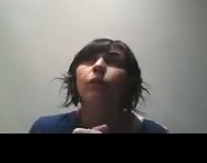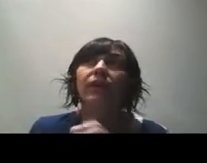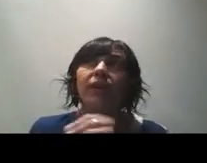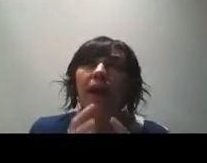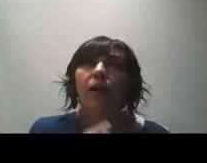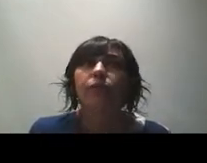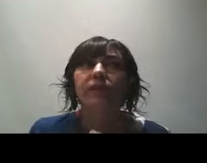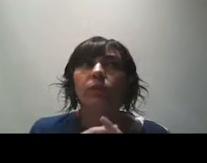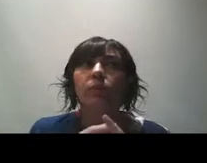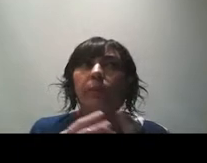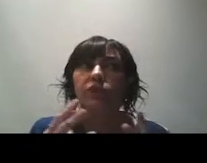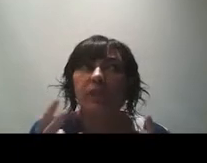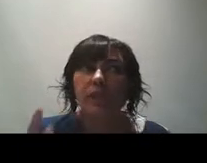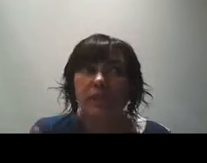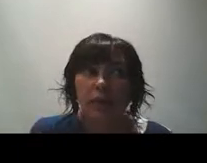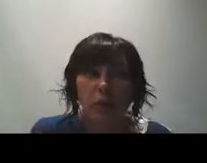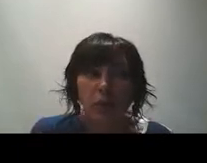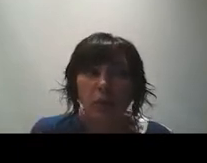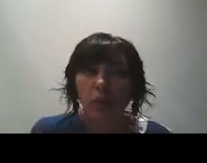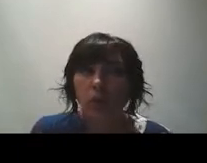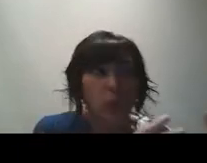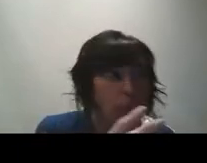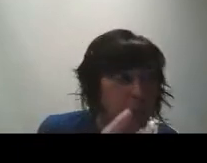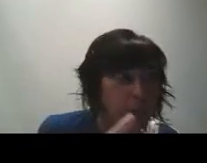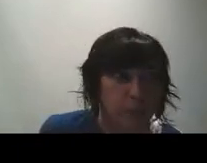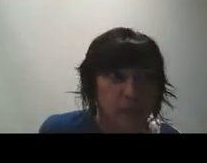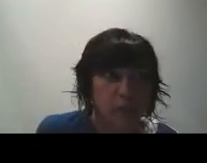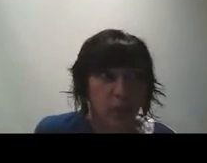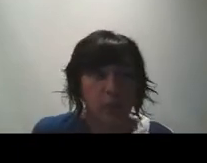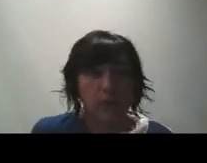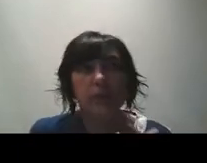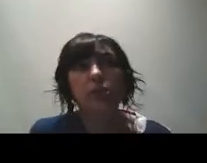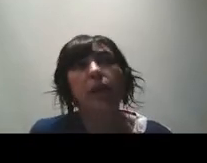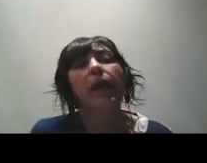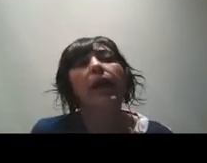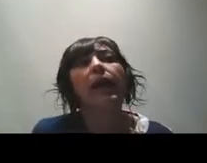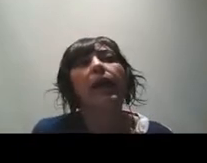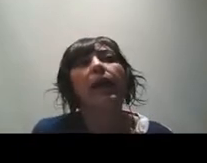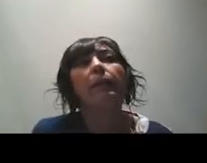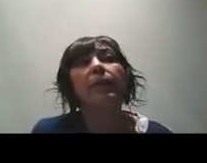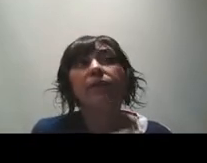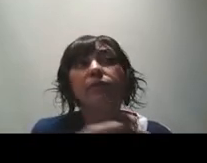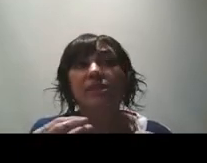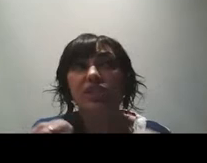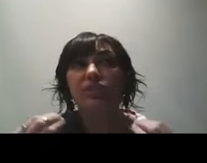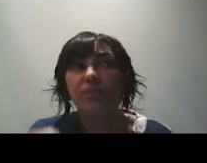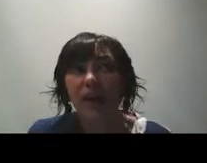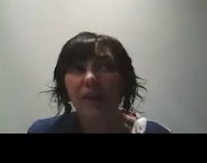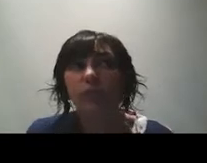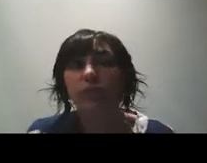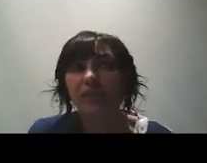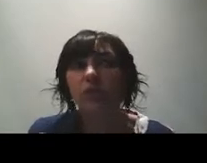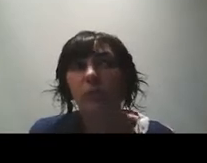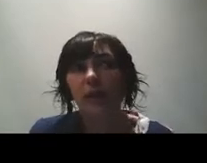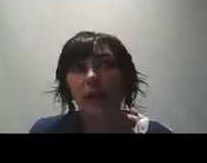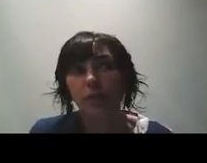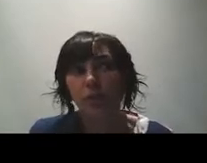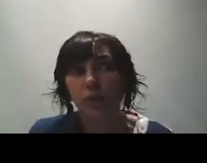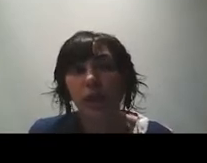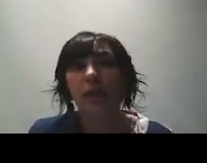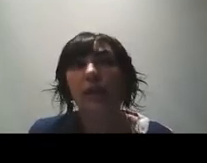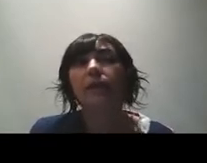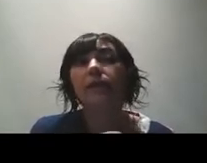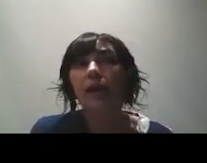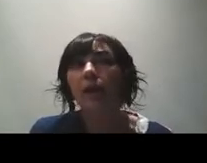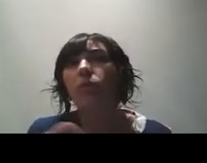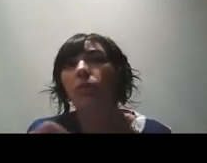o ideal é fazer uma pesquisa com um grupo as pessoas é para que você de fato faça